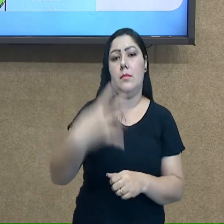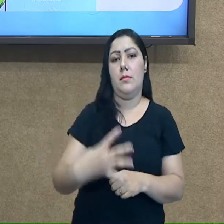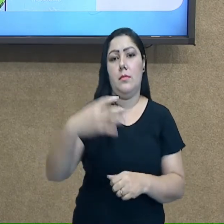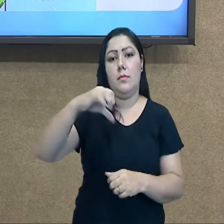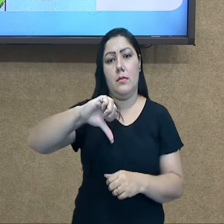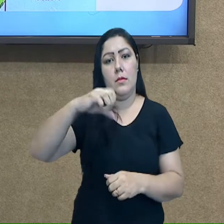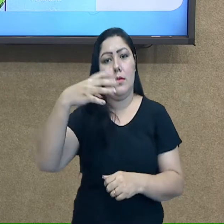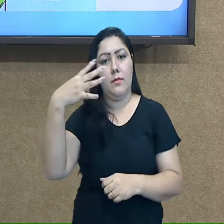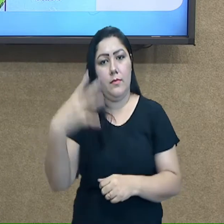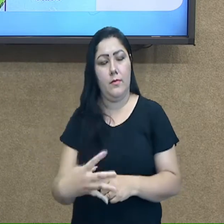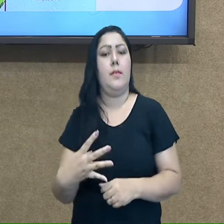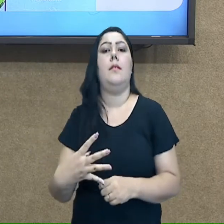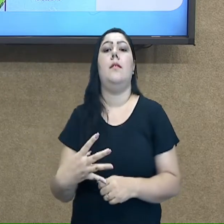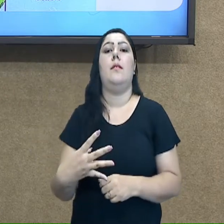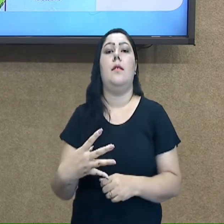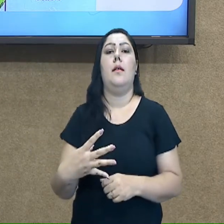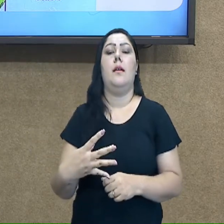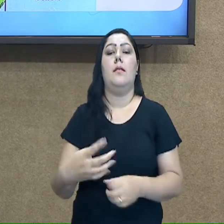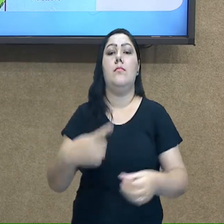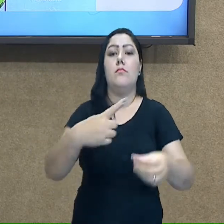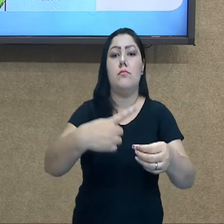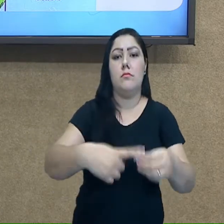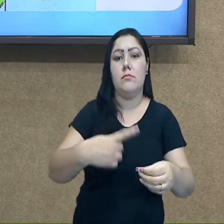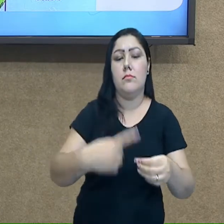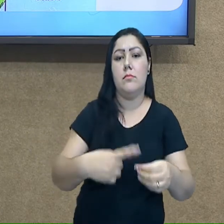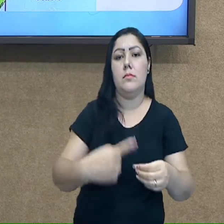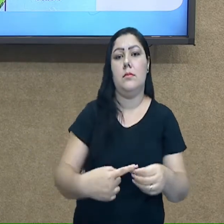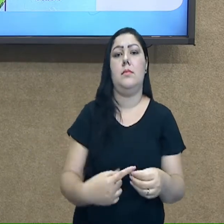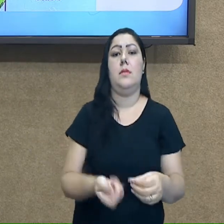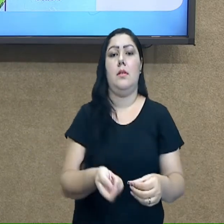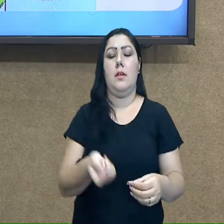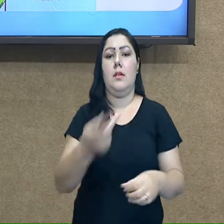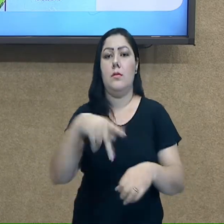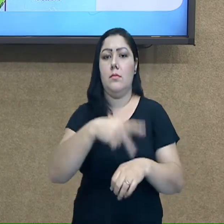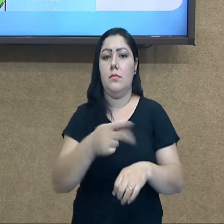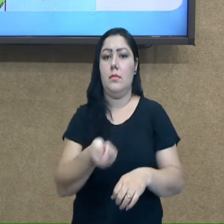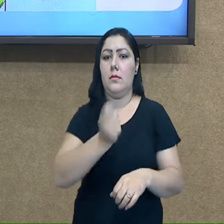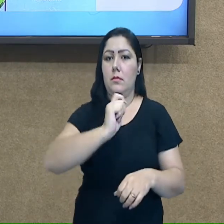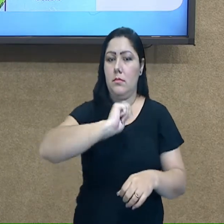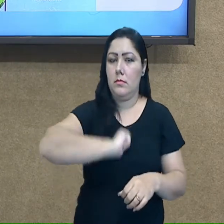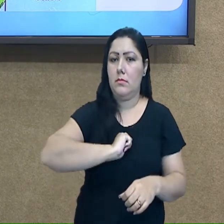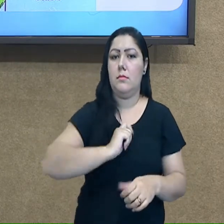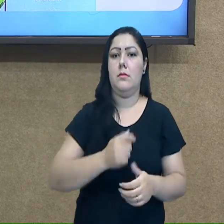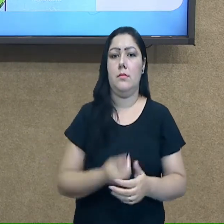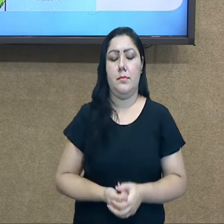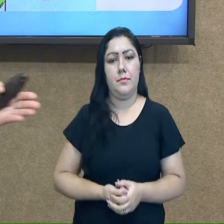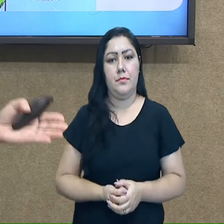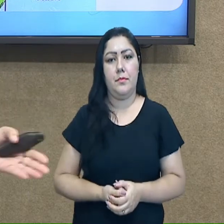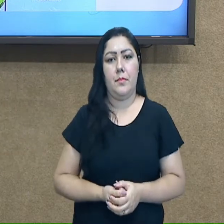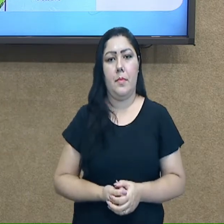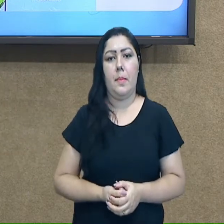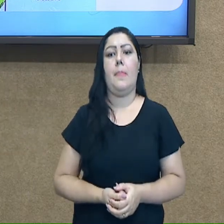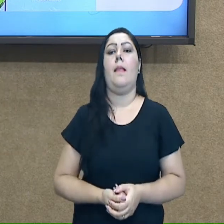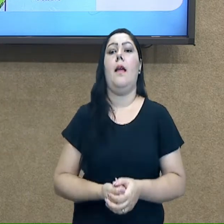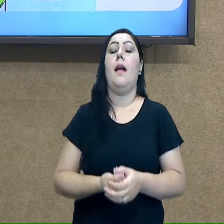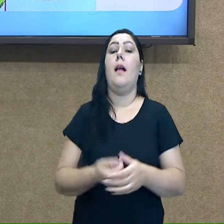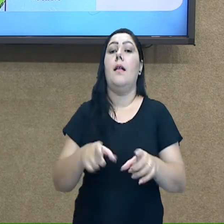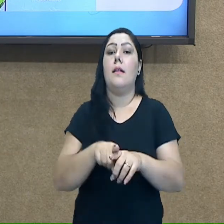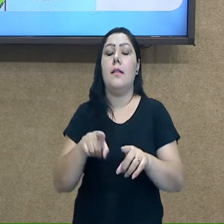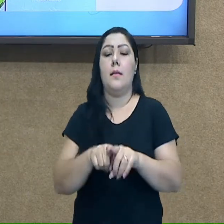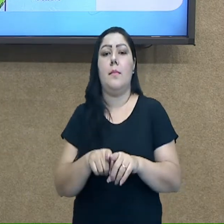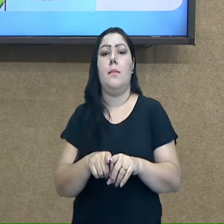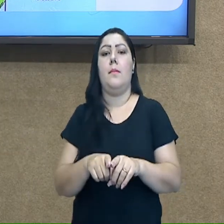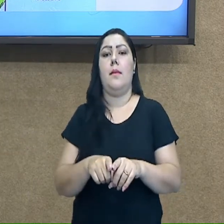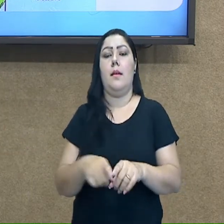1494 na Vila Espanhola de Tordesilhas, Portugal e Espanha. Delimitaram através de uma linha